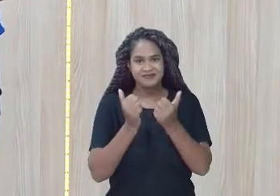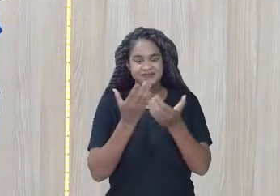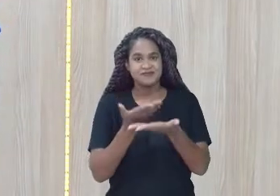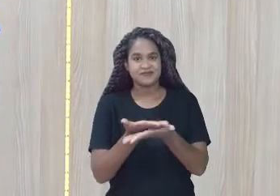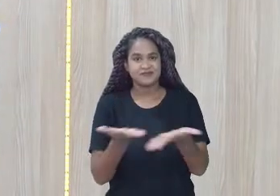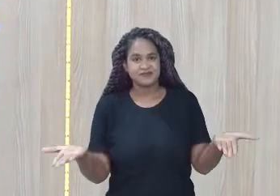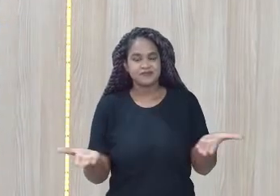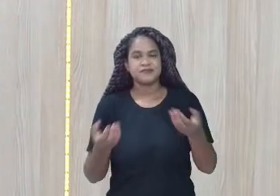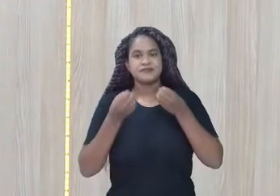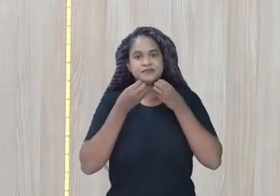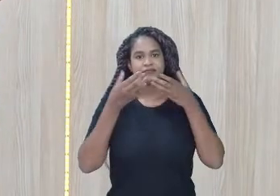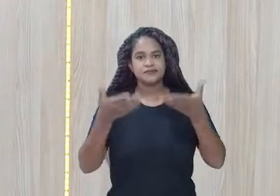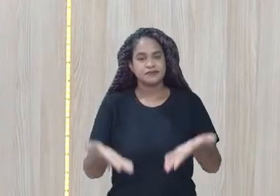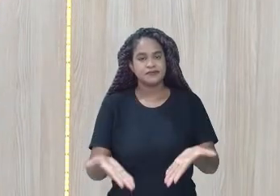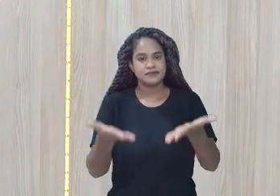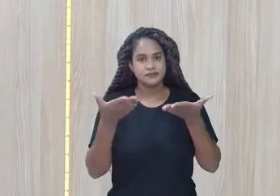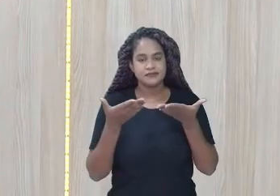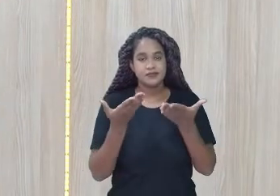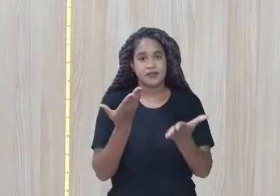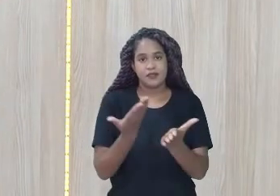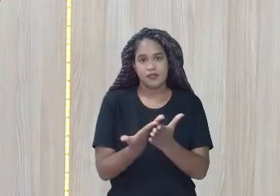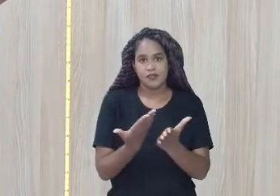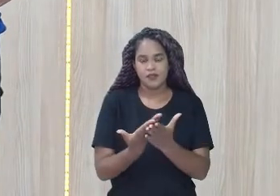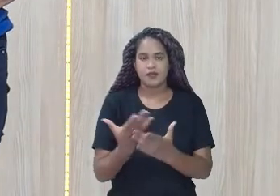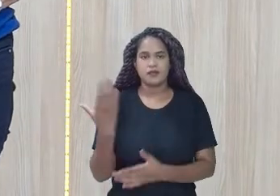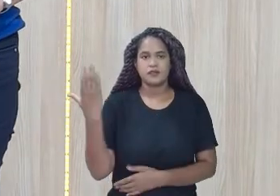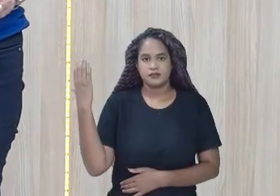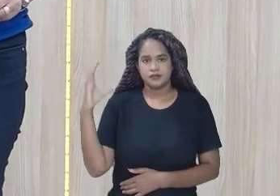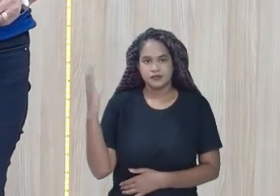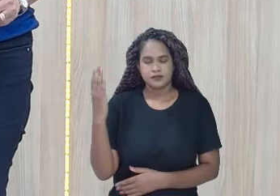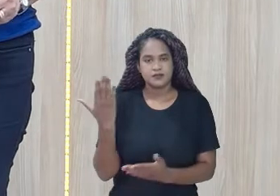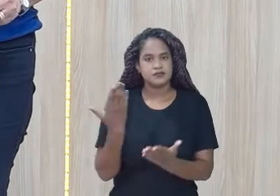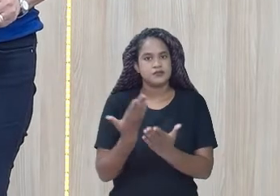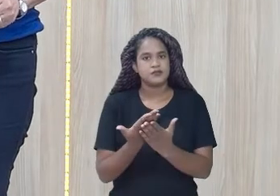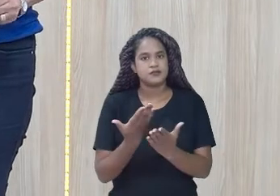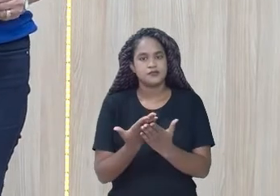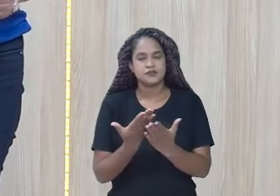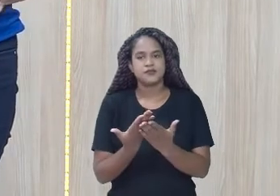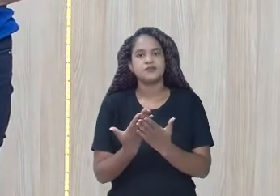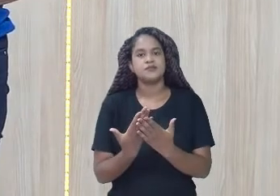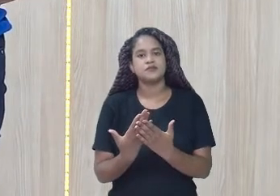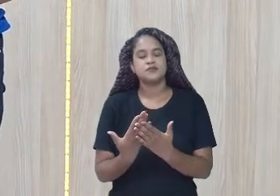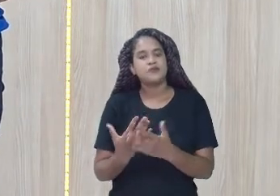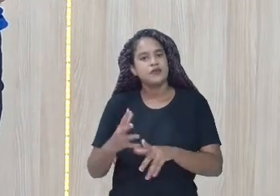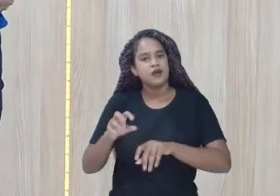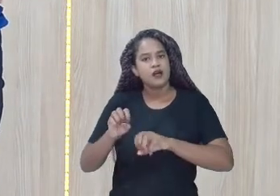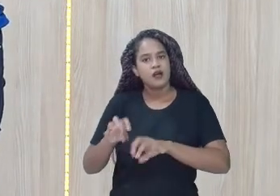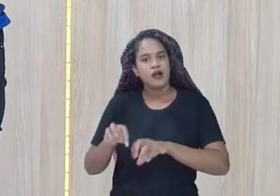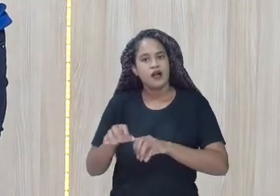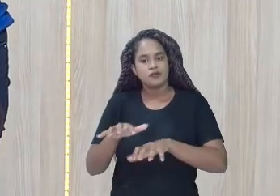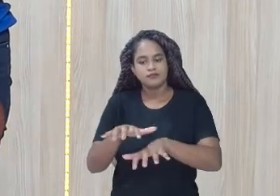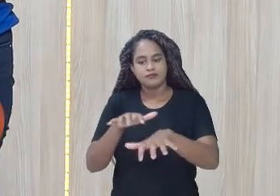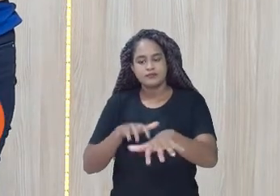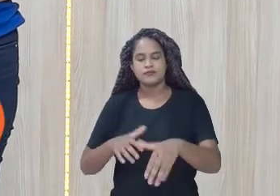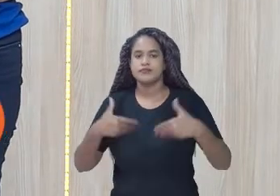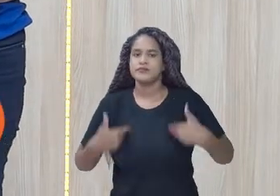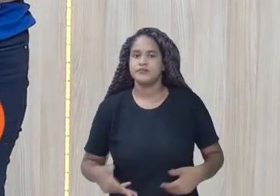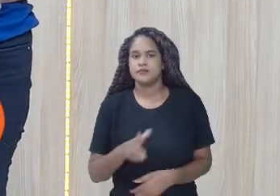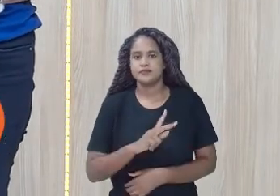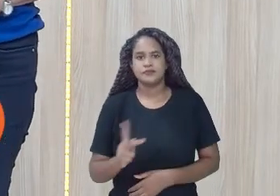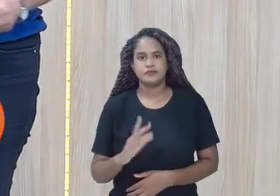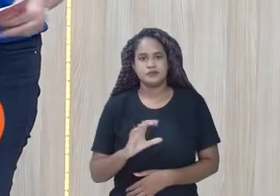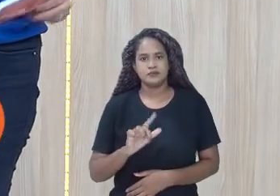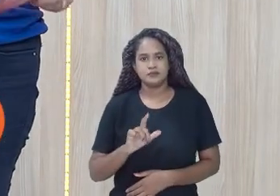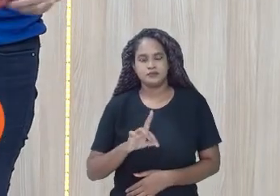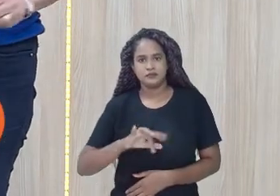vocês. Bem-vindos para mais uma aula de ciências da Escola Municipal para Aulas Digitais. Sou a professora Cláudia Andrade